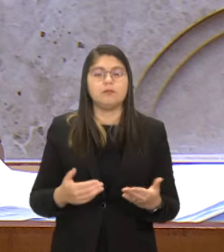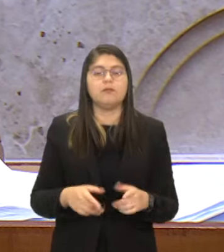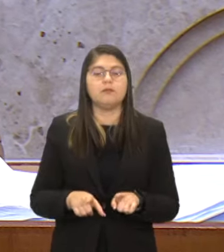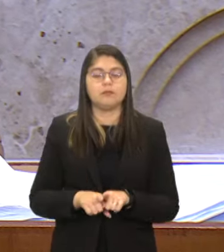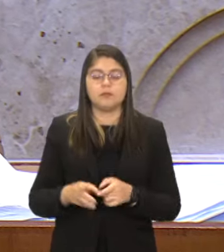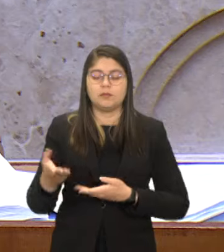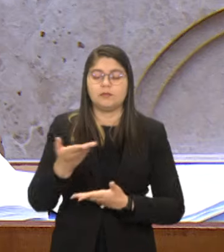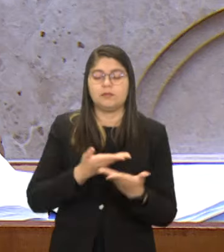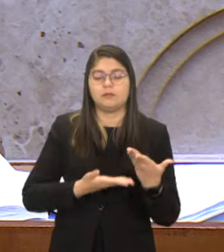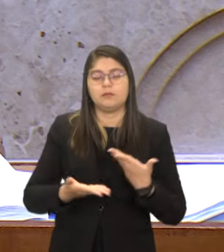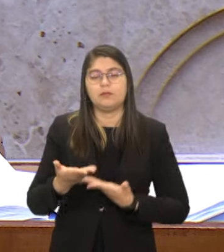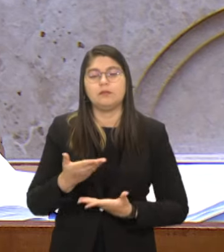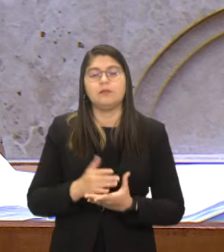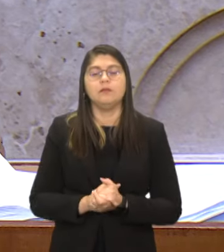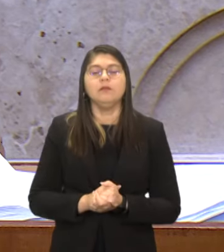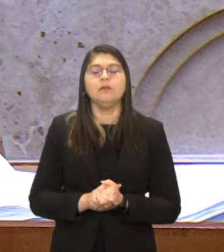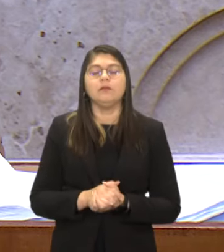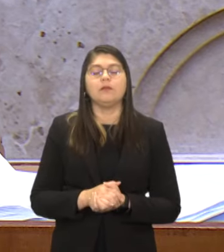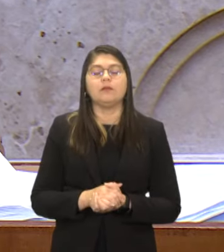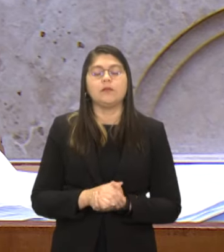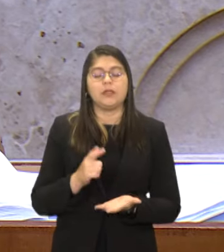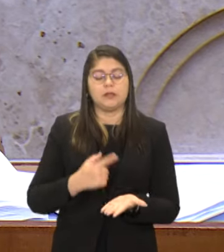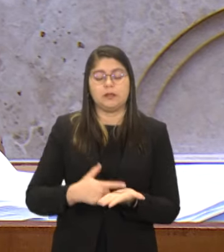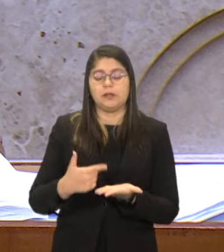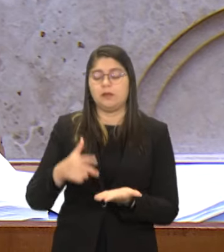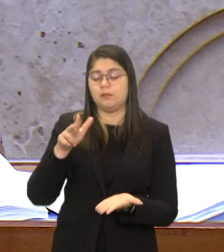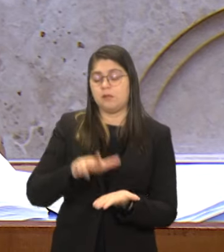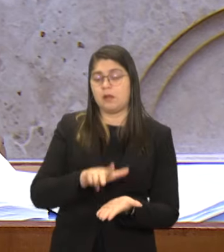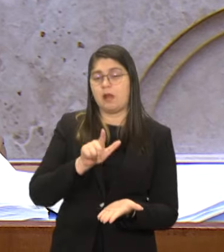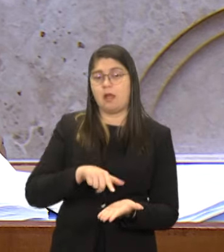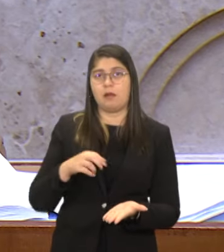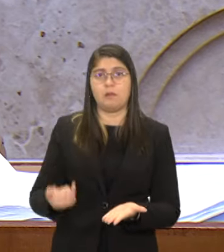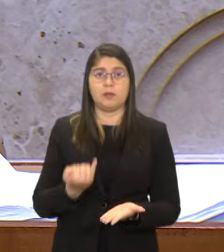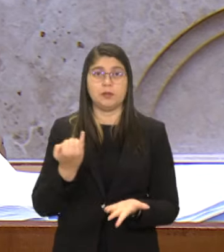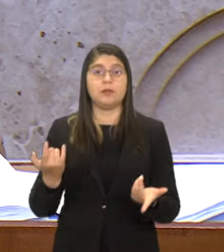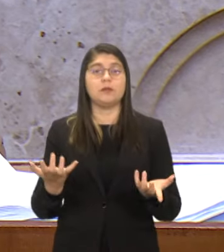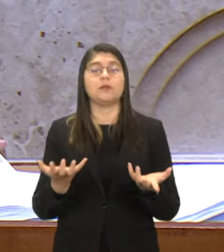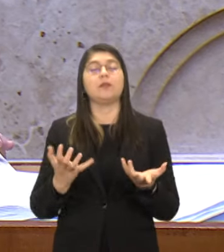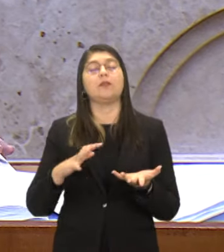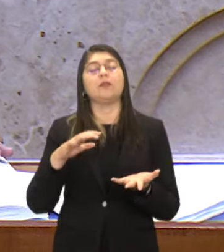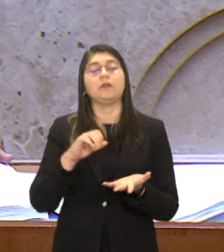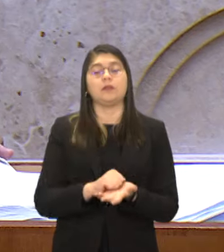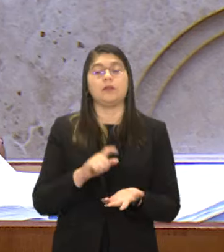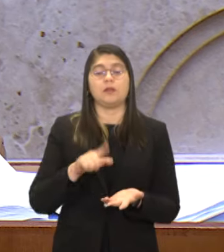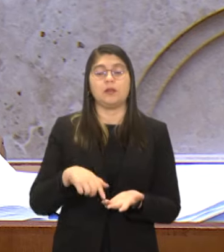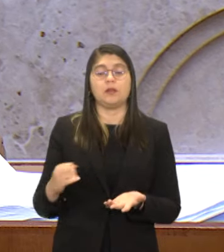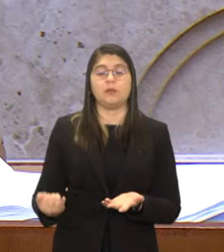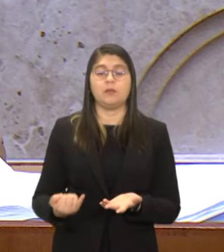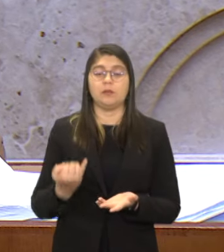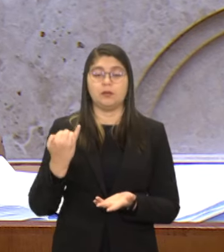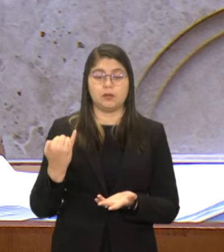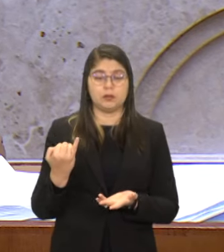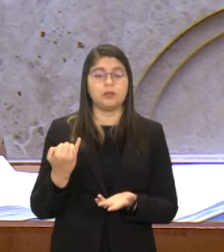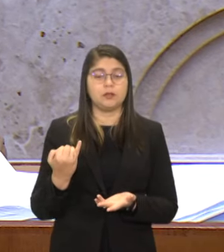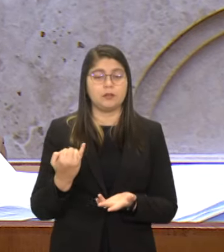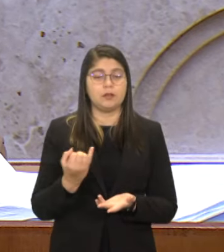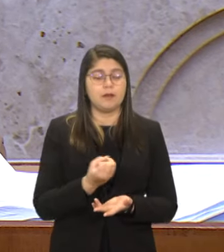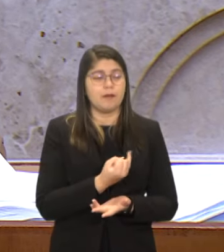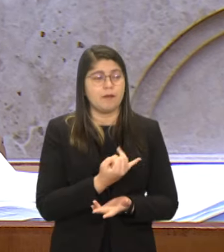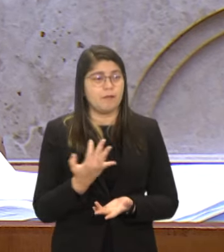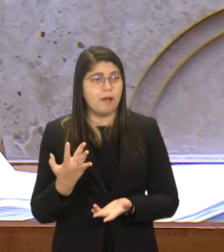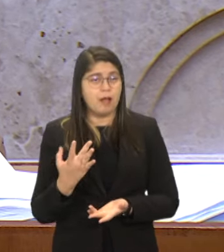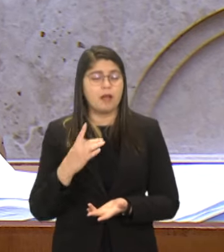cooperação na homologação desse importante acordo. Queria registrar a importância de muitos atores, do